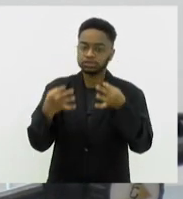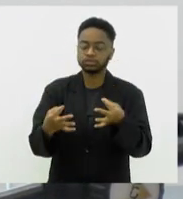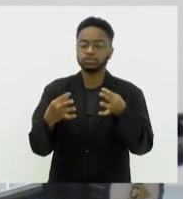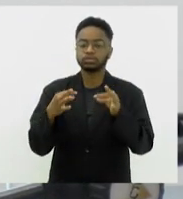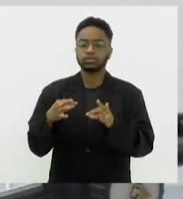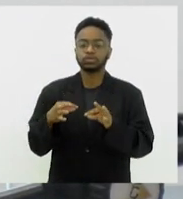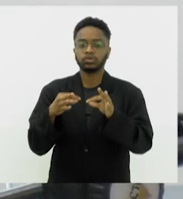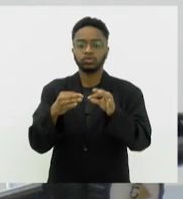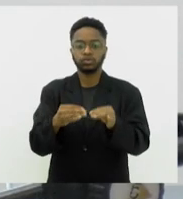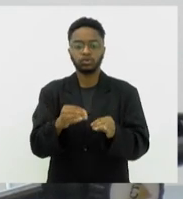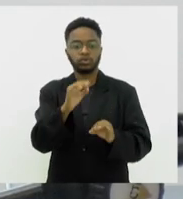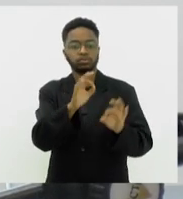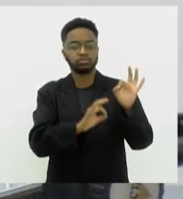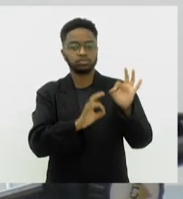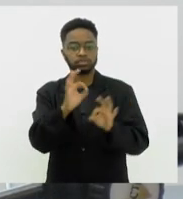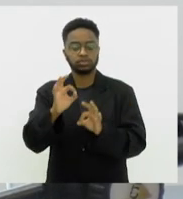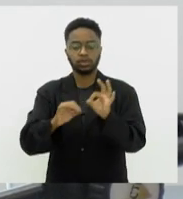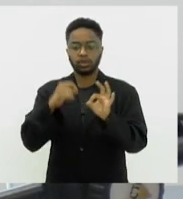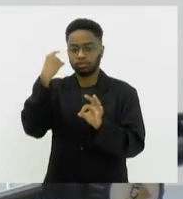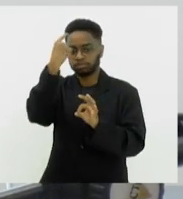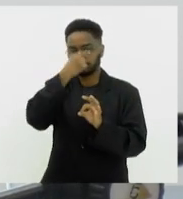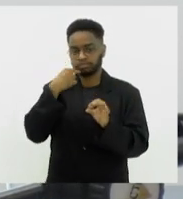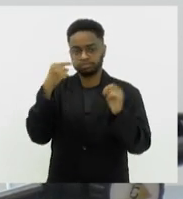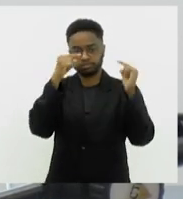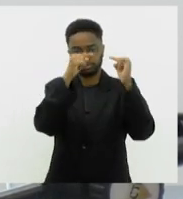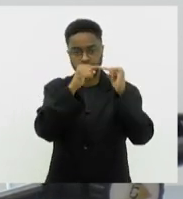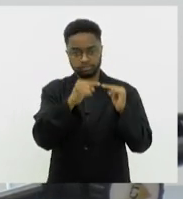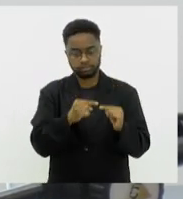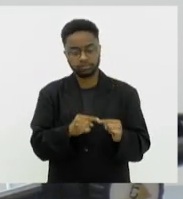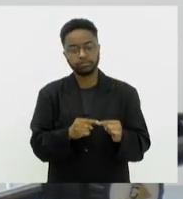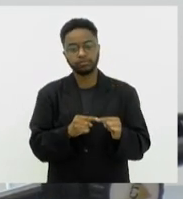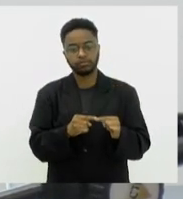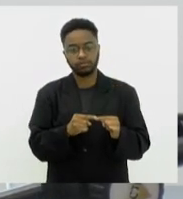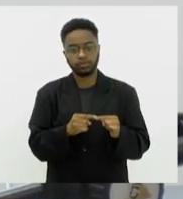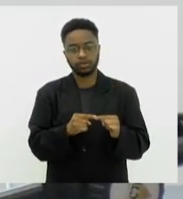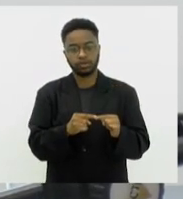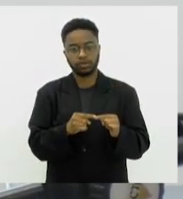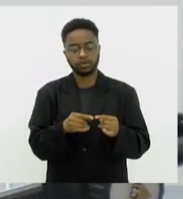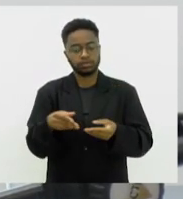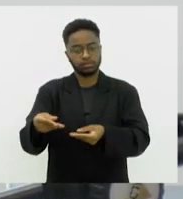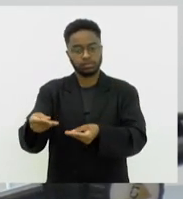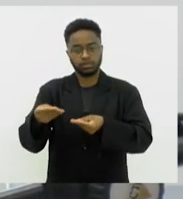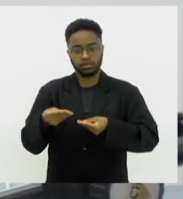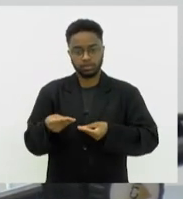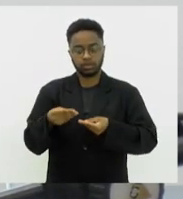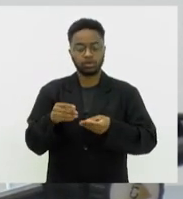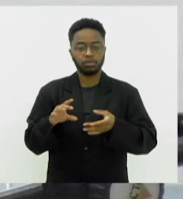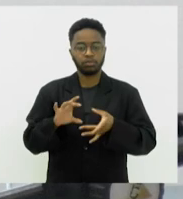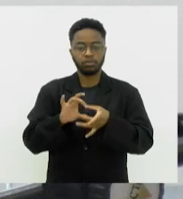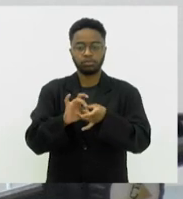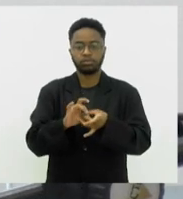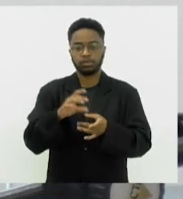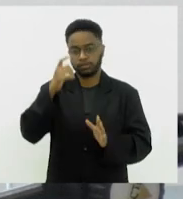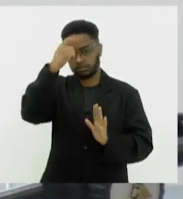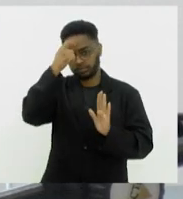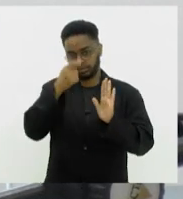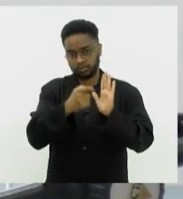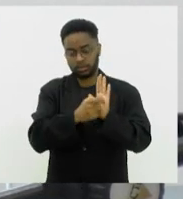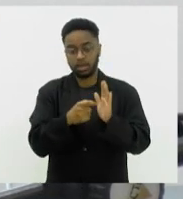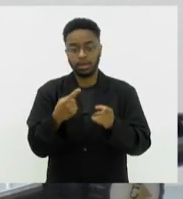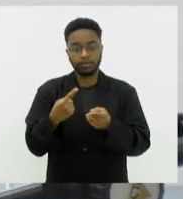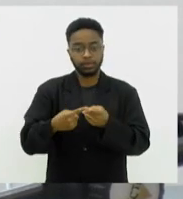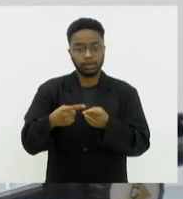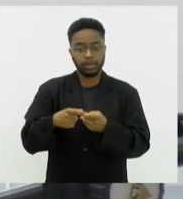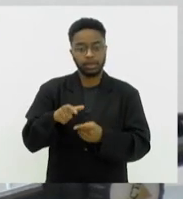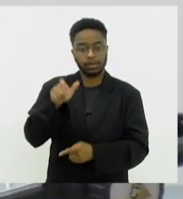inovações formas de reconhecimento fotográfico e facial que estão chegando através da Inteligência Artificial nem o homem e nem